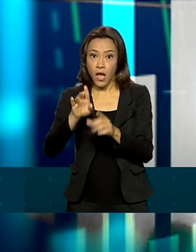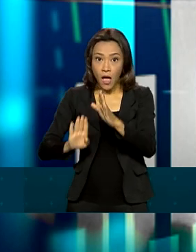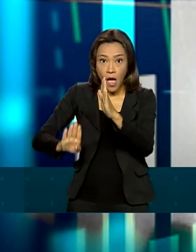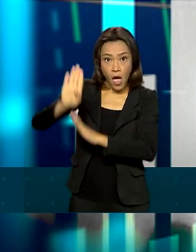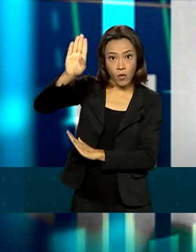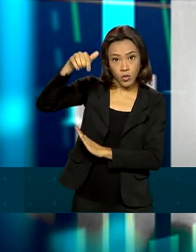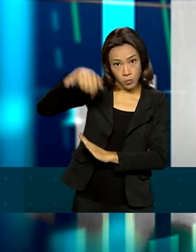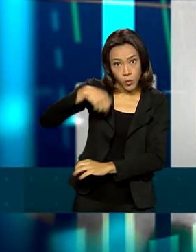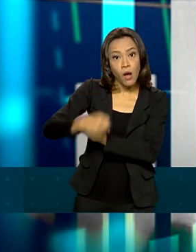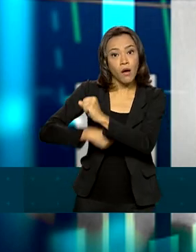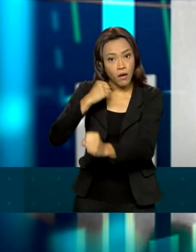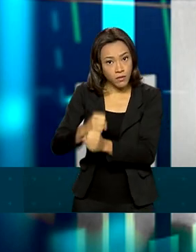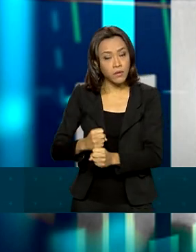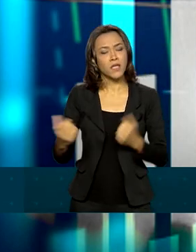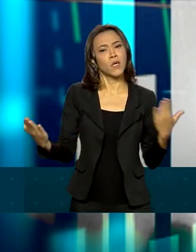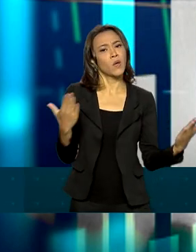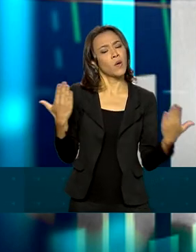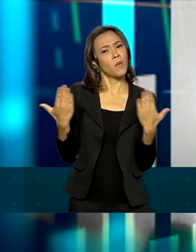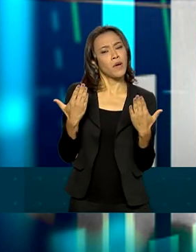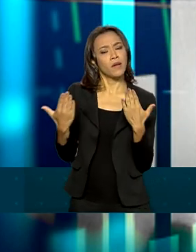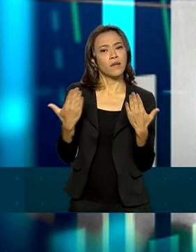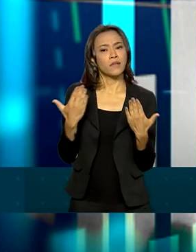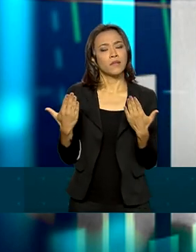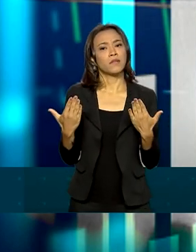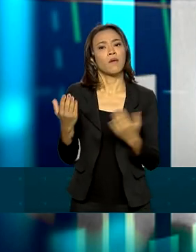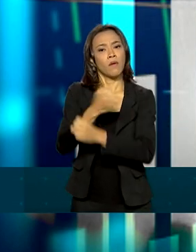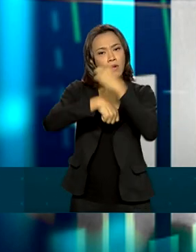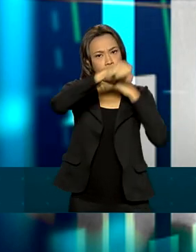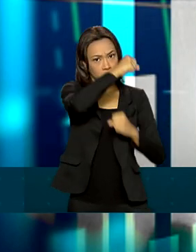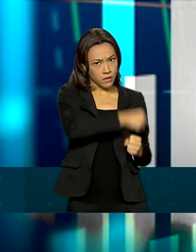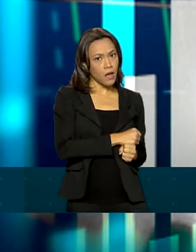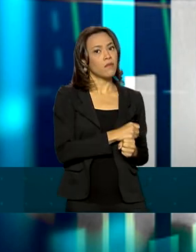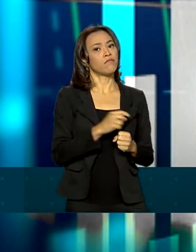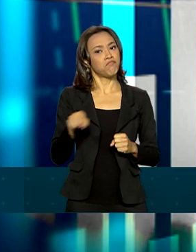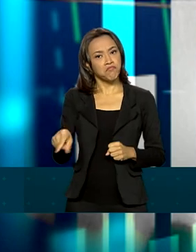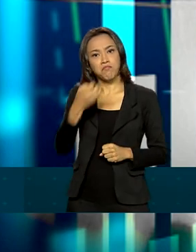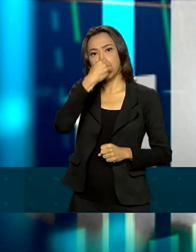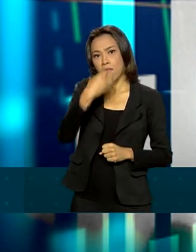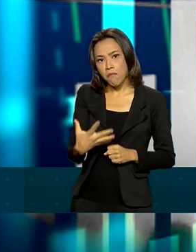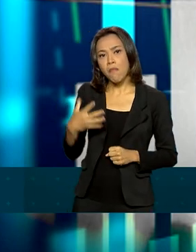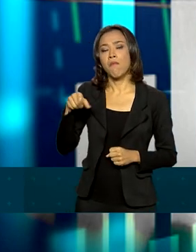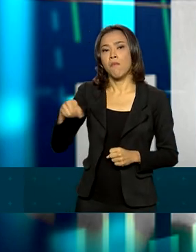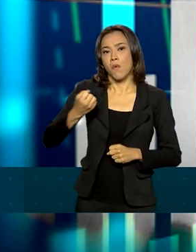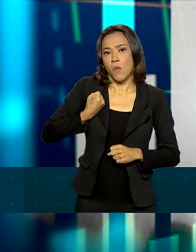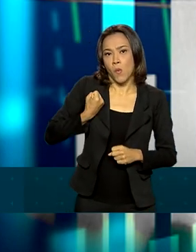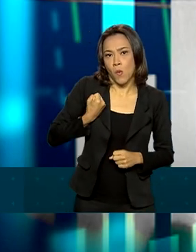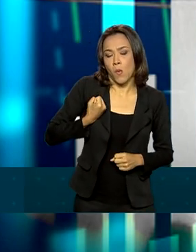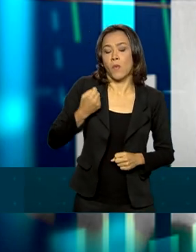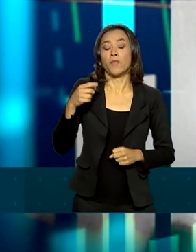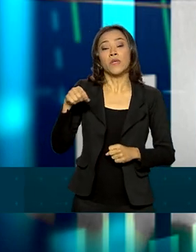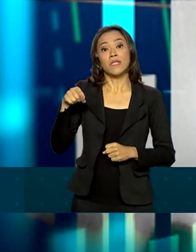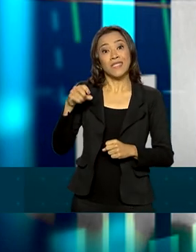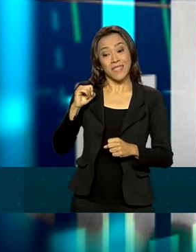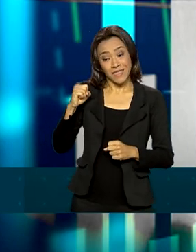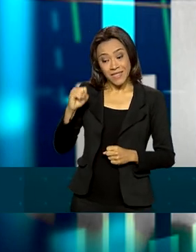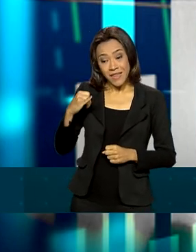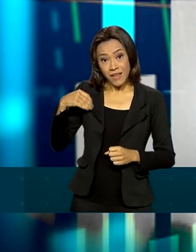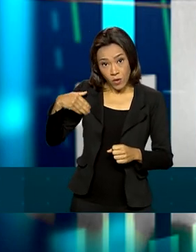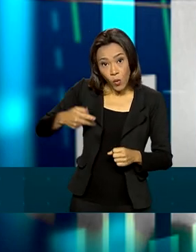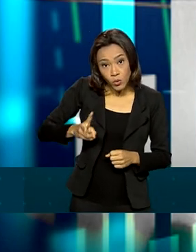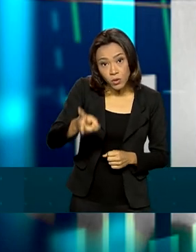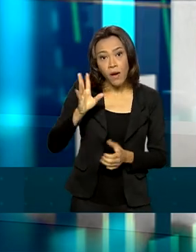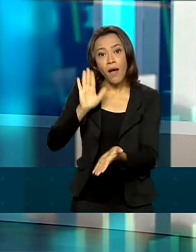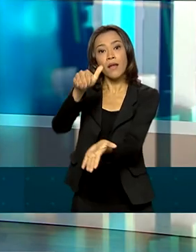para o ano como em comparação com o ano passado se nós projetamos é esperar até o final do ano